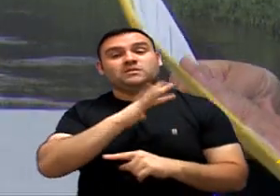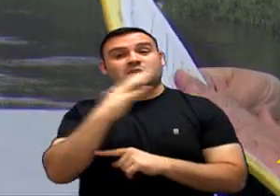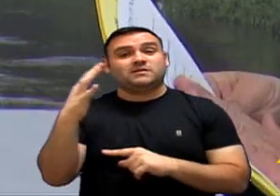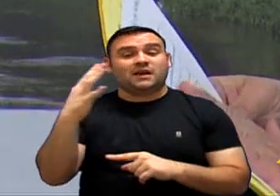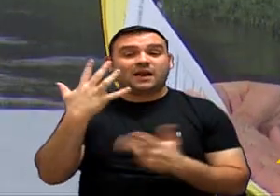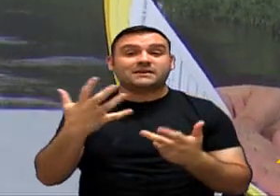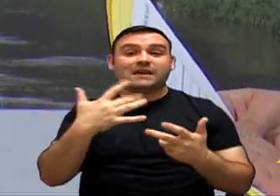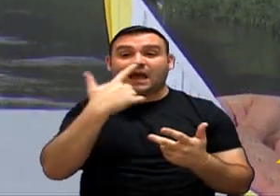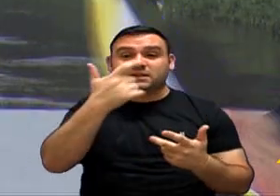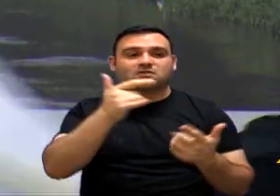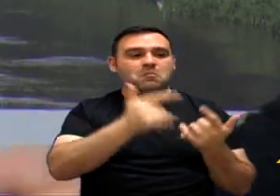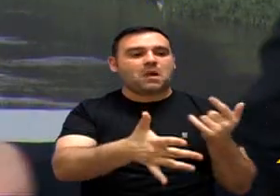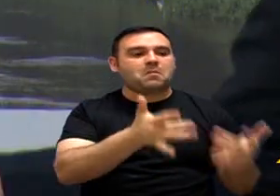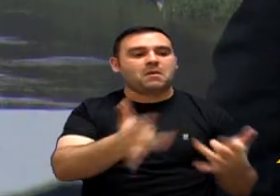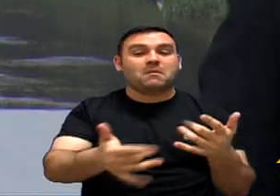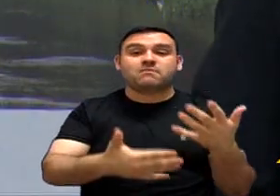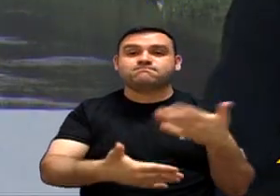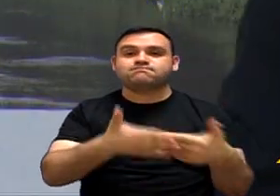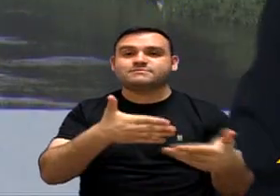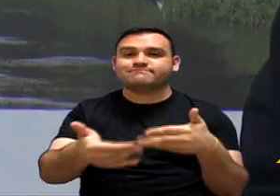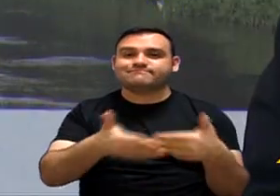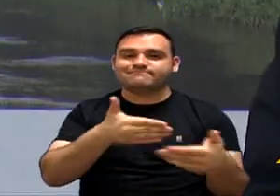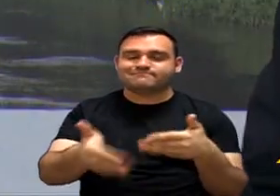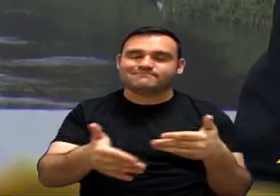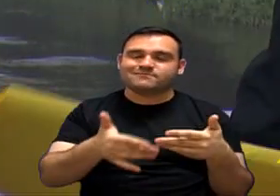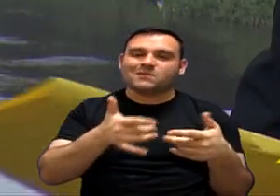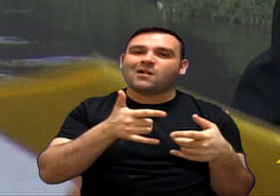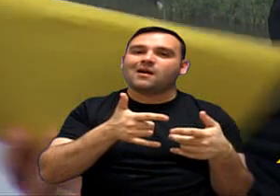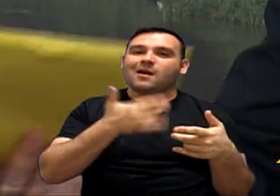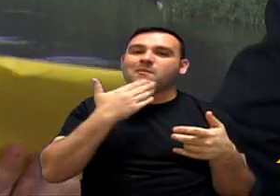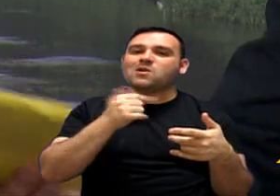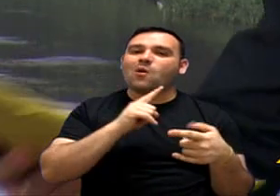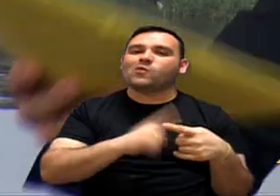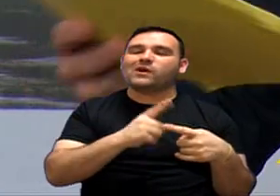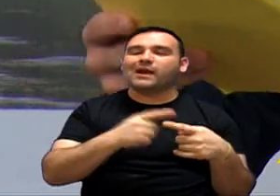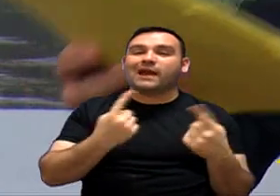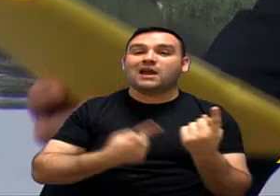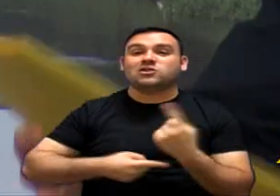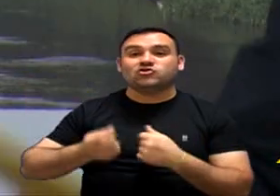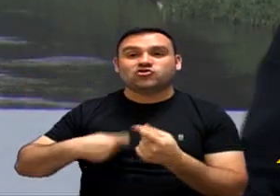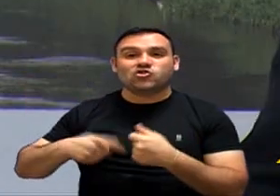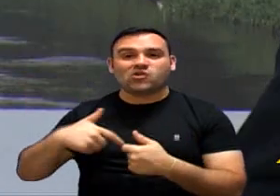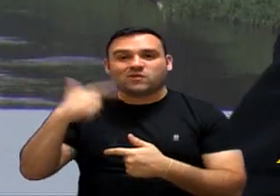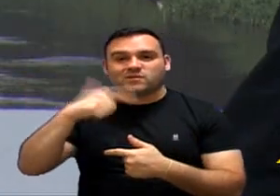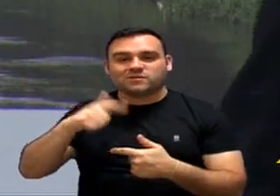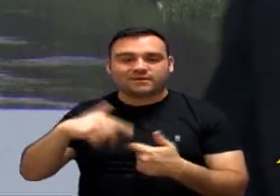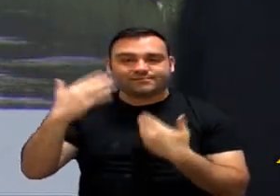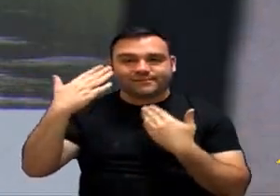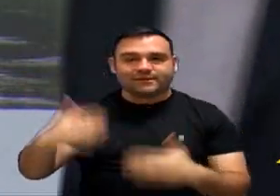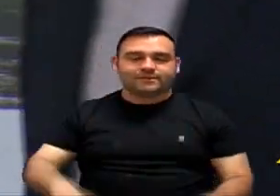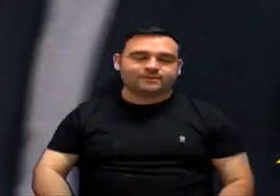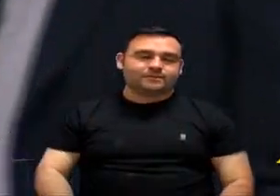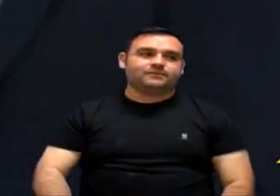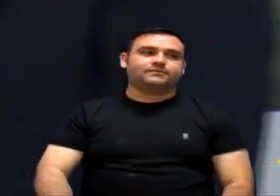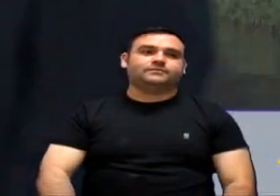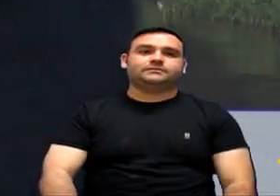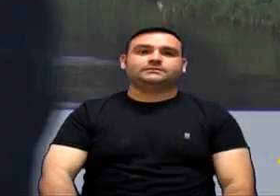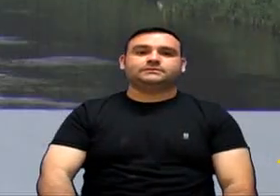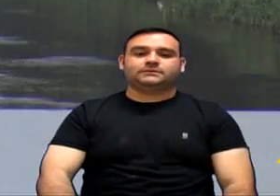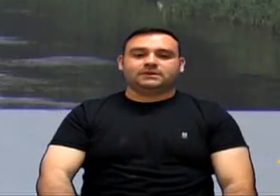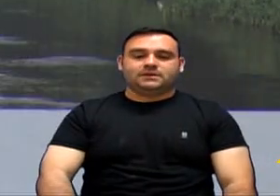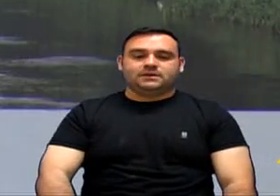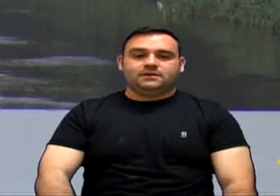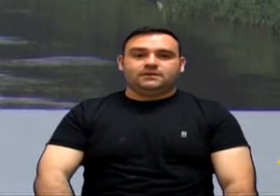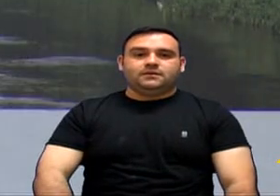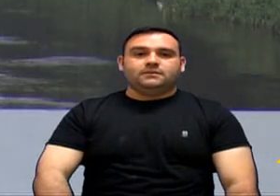ele prefere jogar o lixo fora do que virá em receita gerar renda Obrigado Cláudio